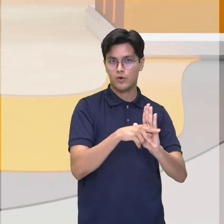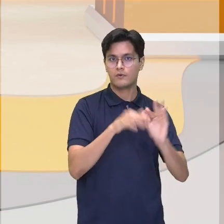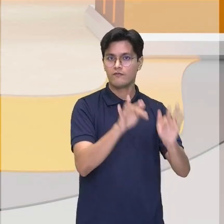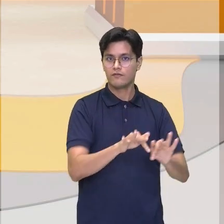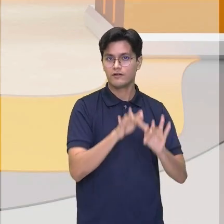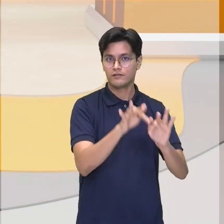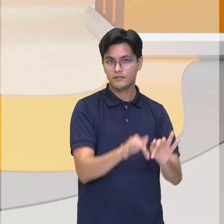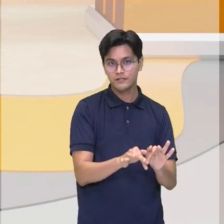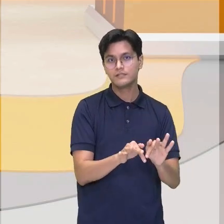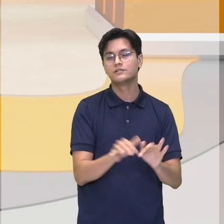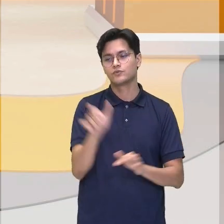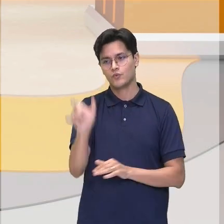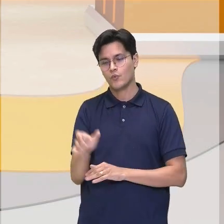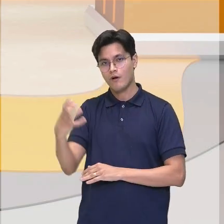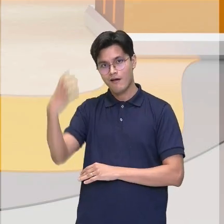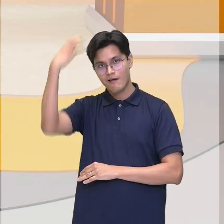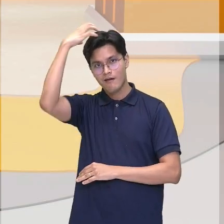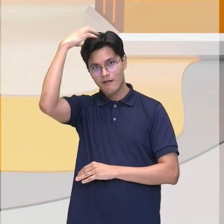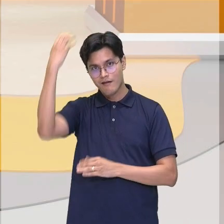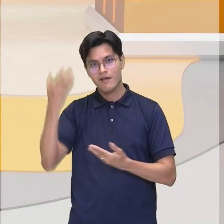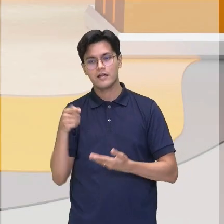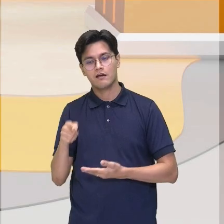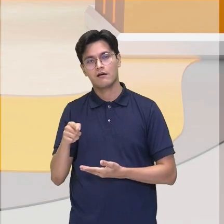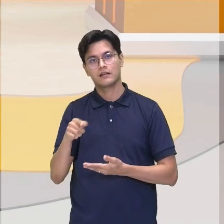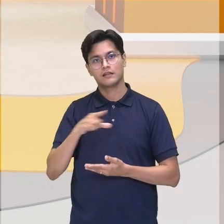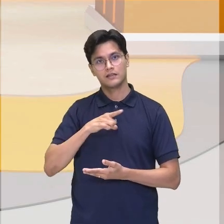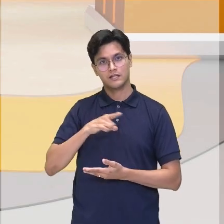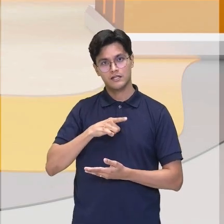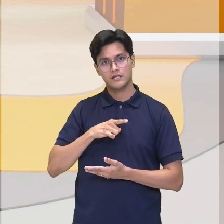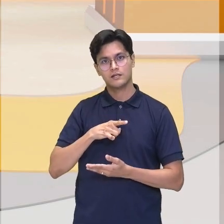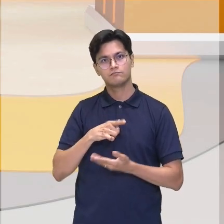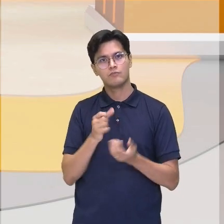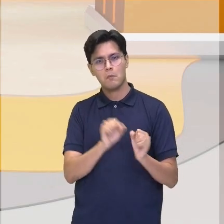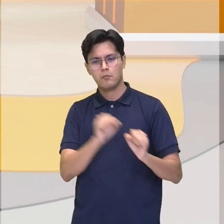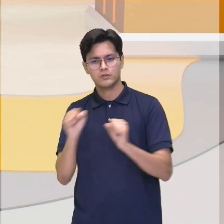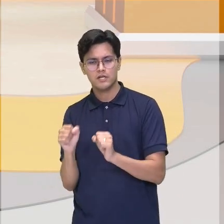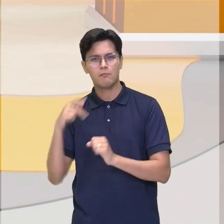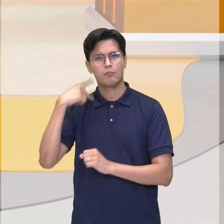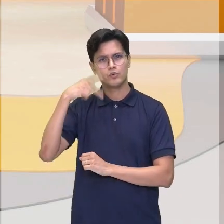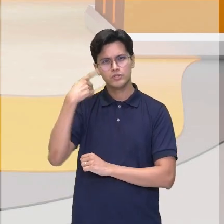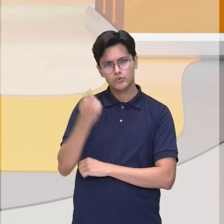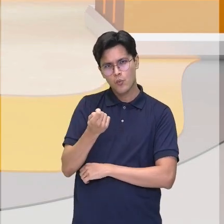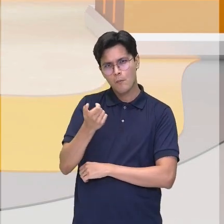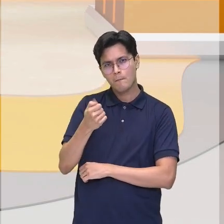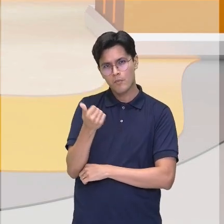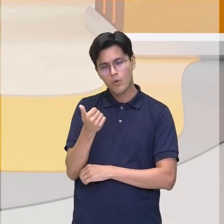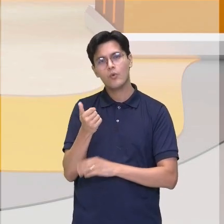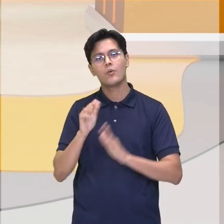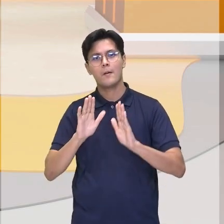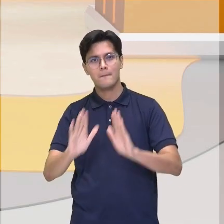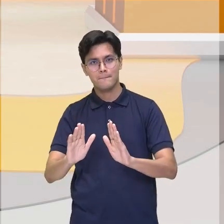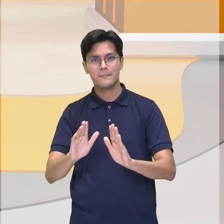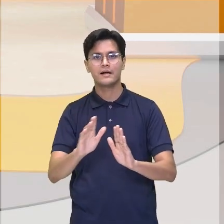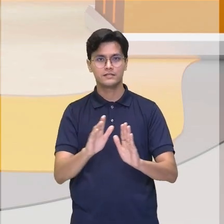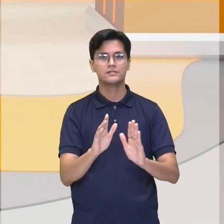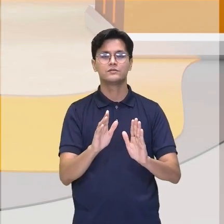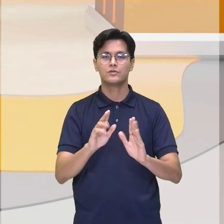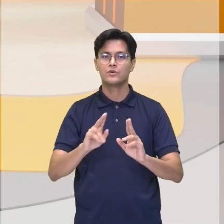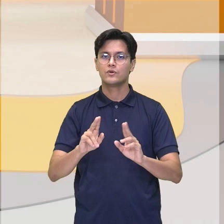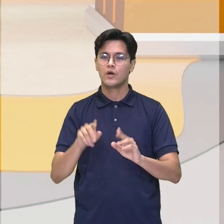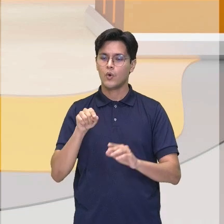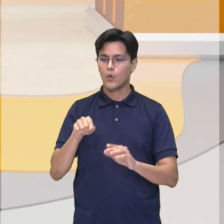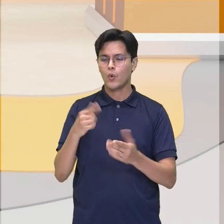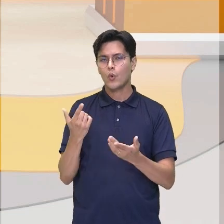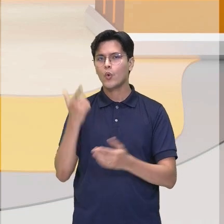monarcas, até então, sem muito poder político nem econômico, vai conseguir fazer alianças e conseguir